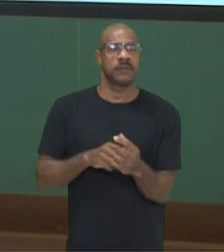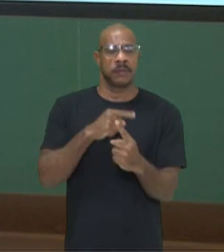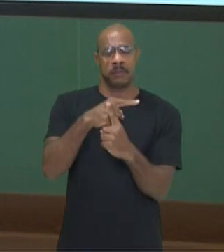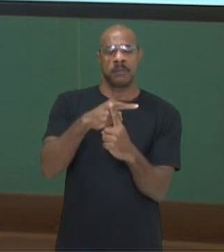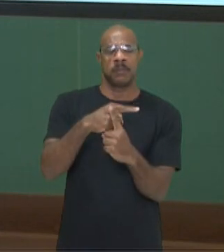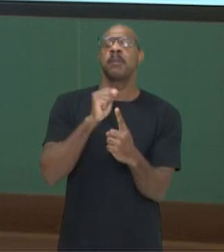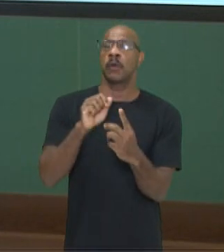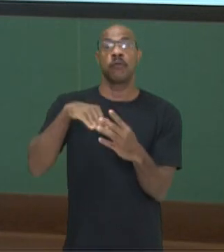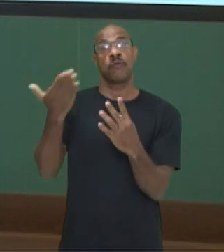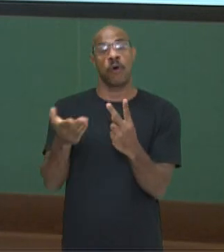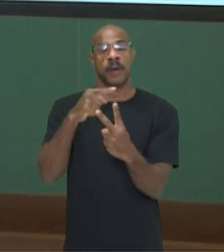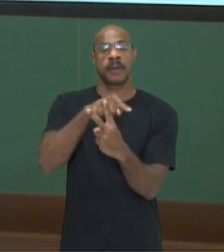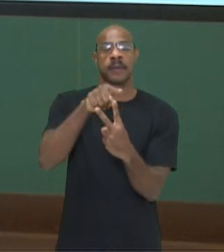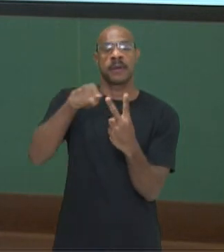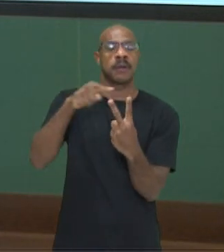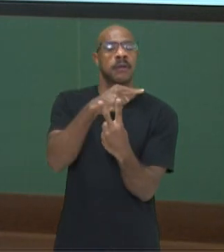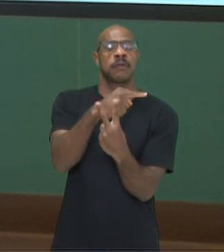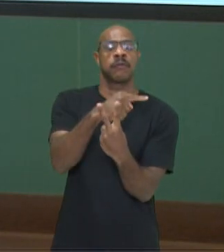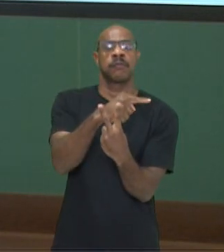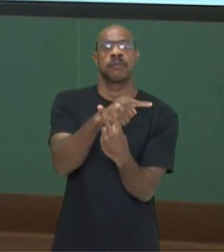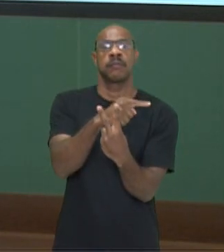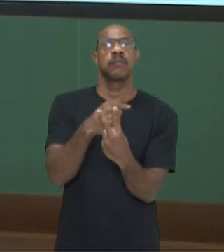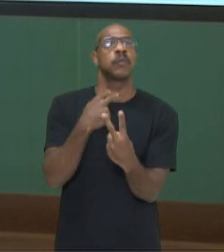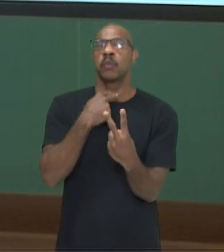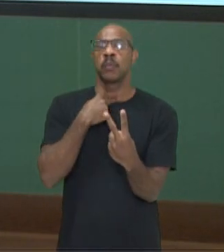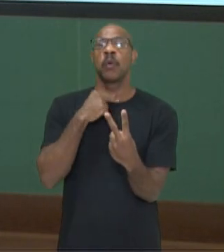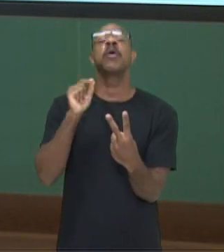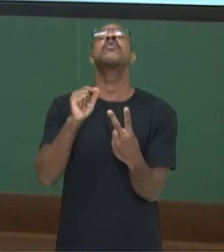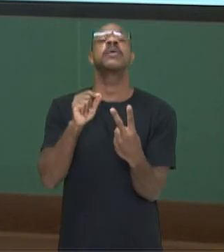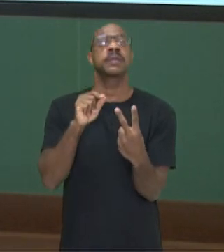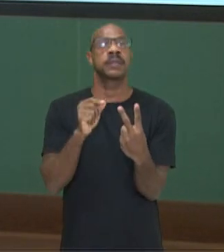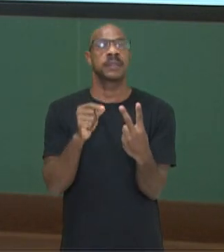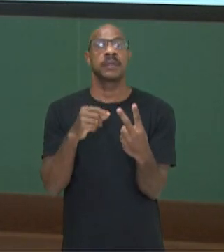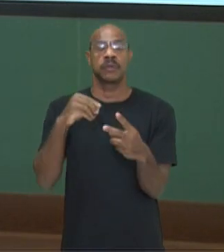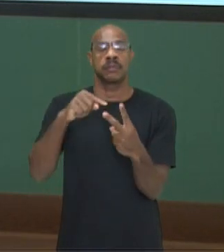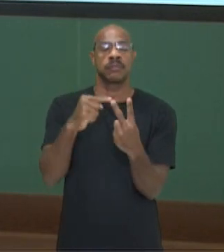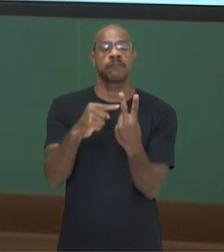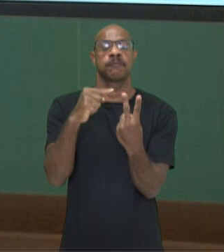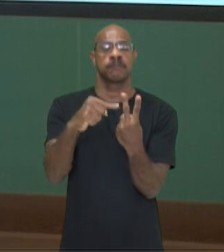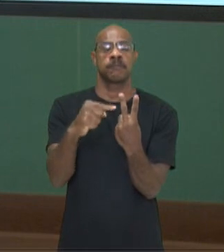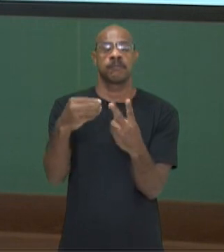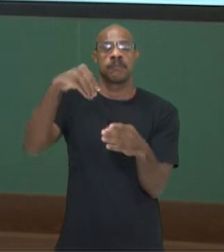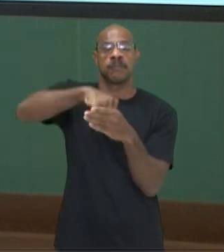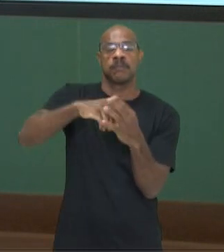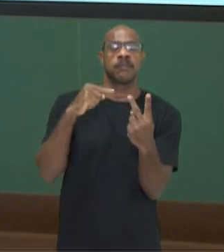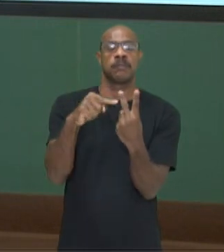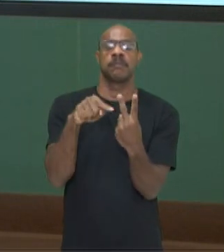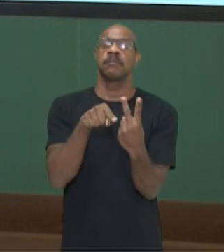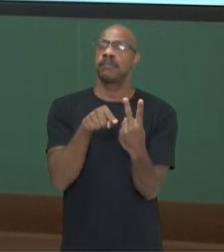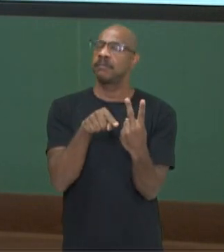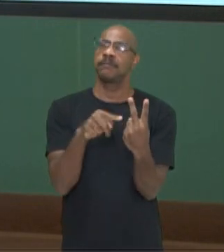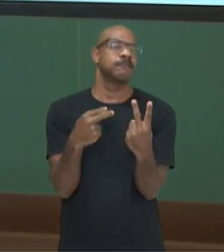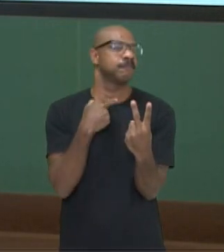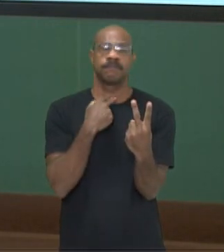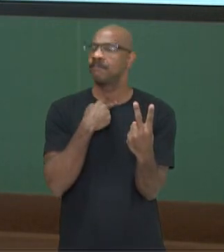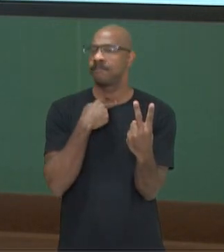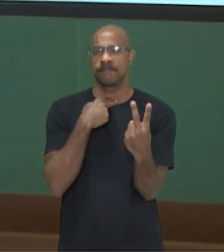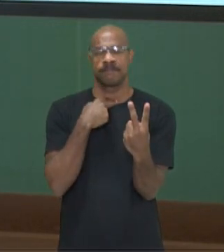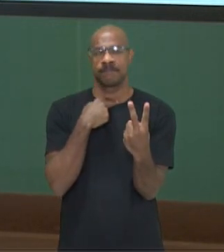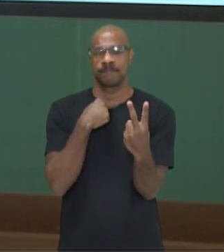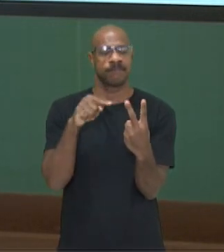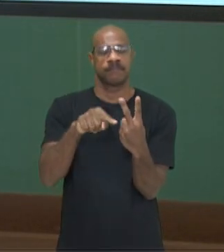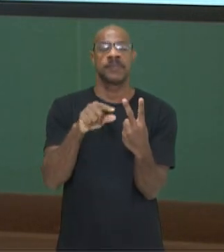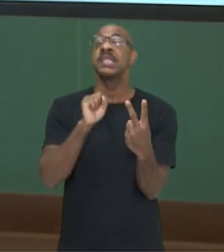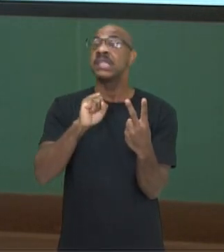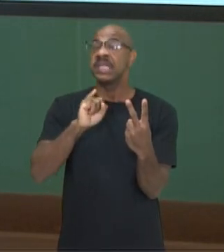ele pode ficar fora da raiz. O que não pode acontecer é o sinal de menos ficar dentro da raiz. Quando